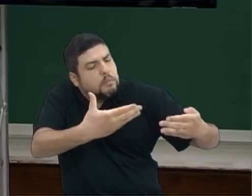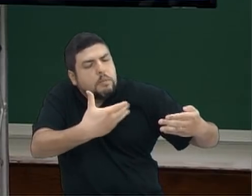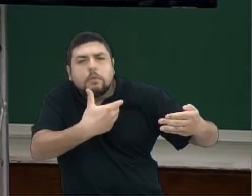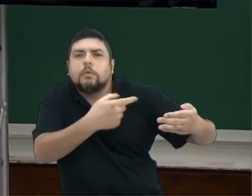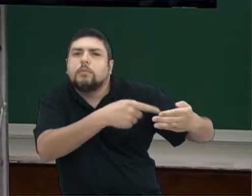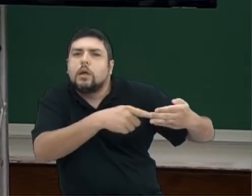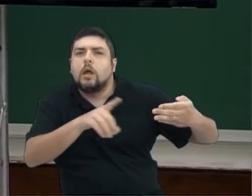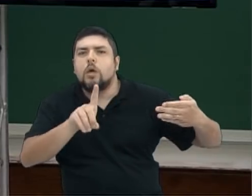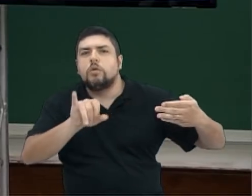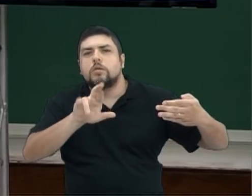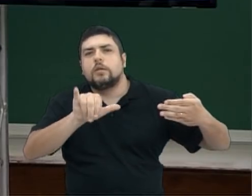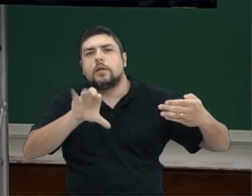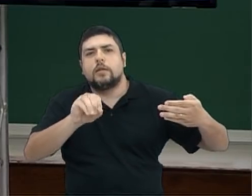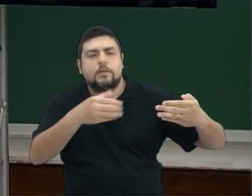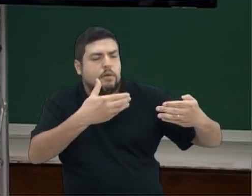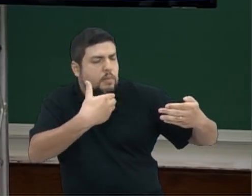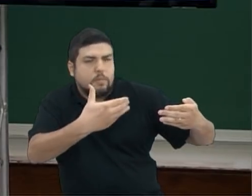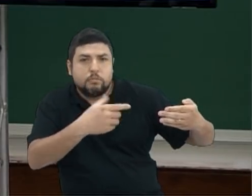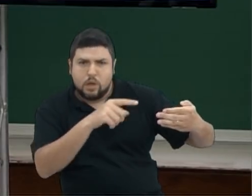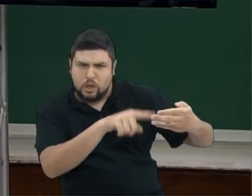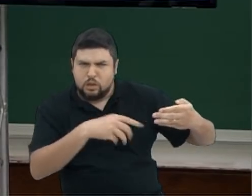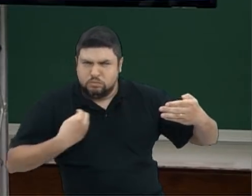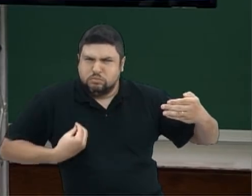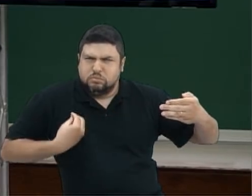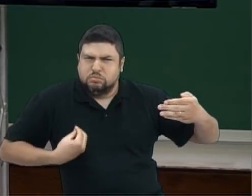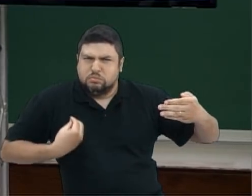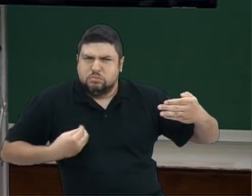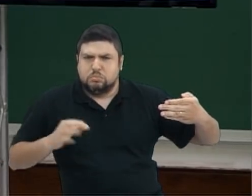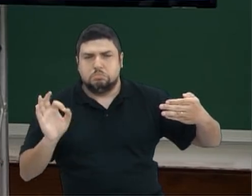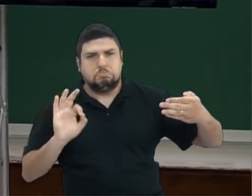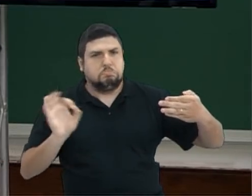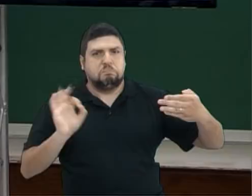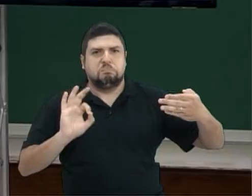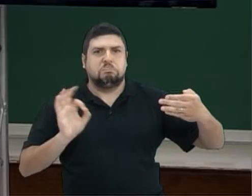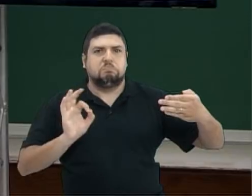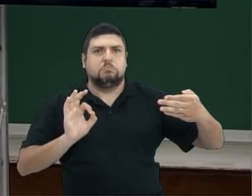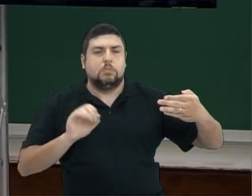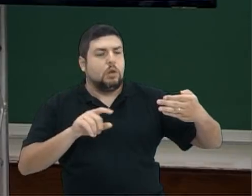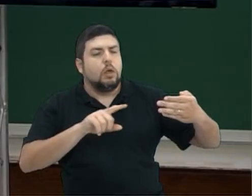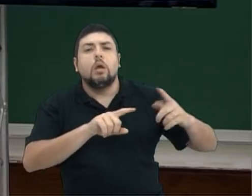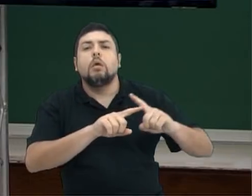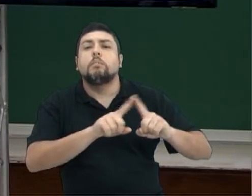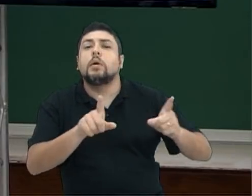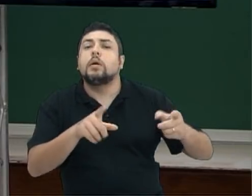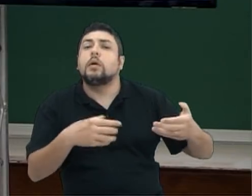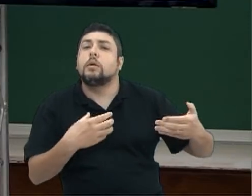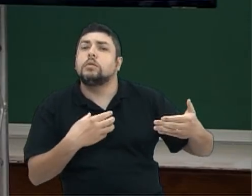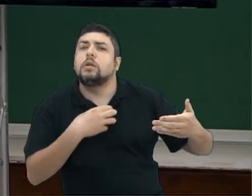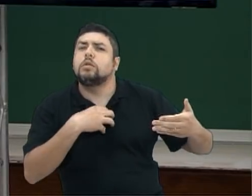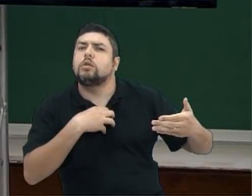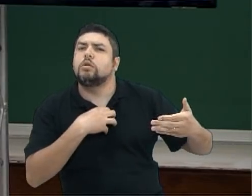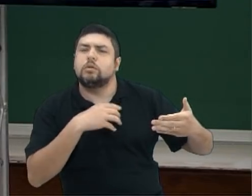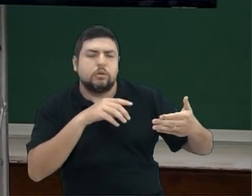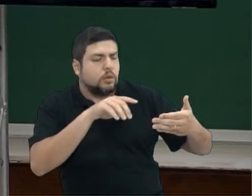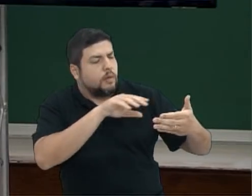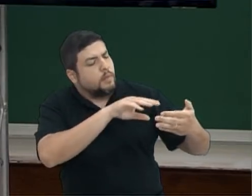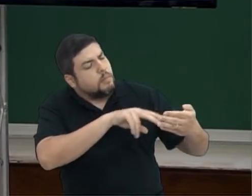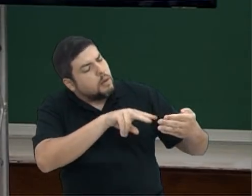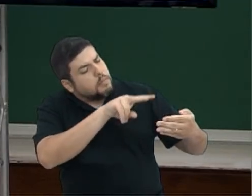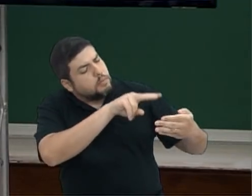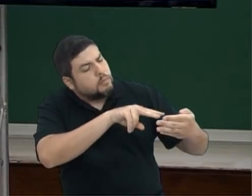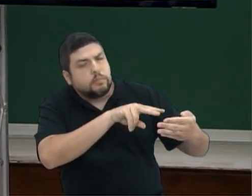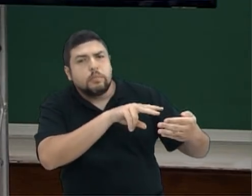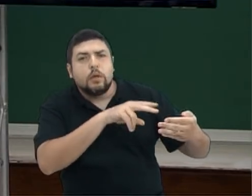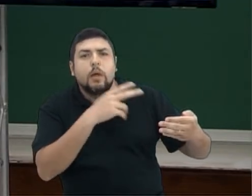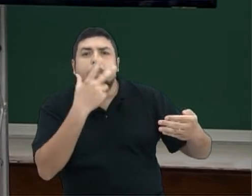Então, é claro que o diário não tem vida, ela não está falando com o diário, mas é uma forma de usar no diário para